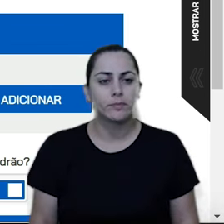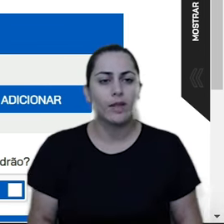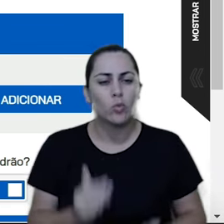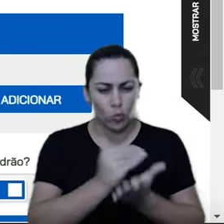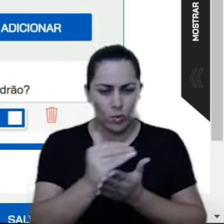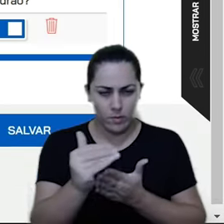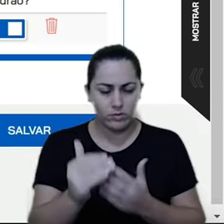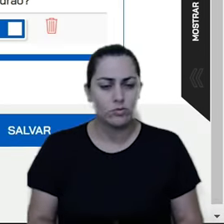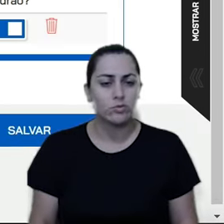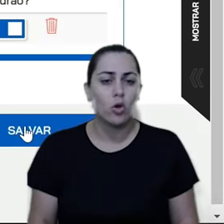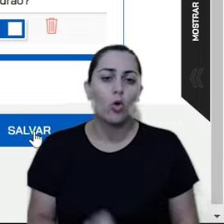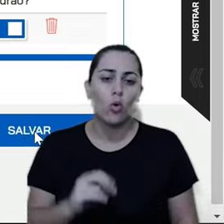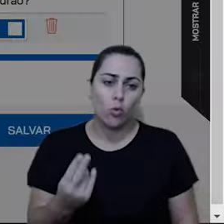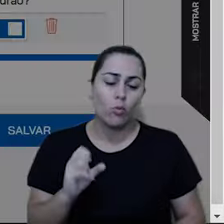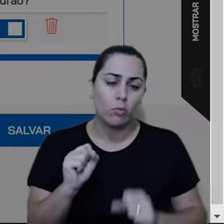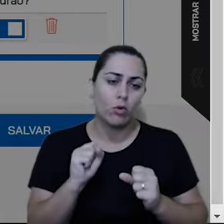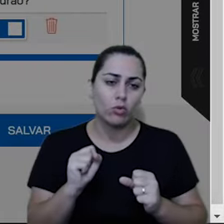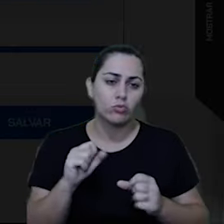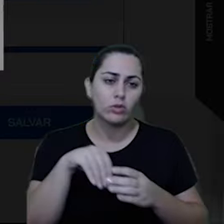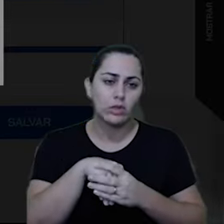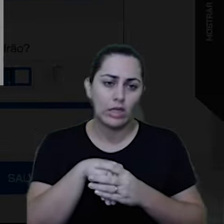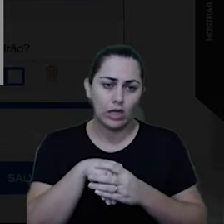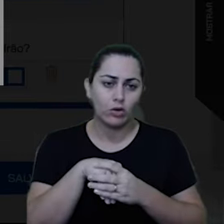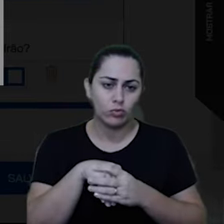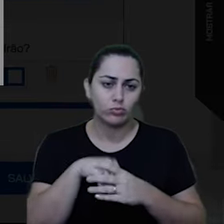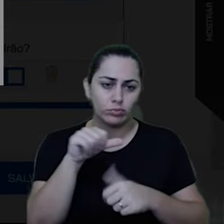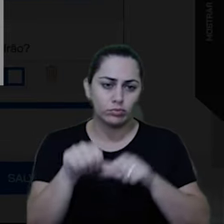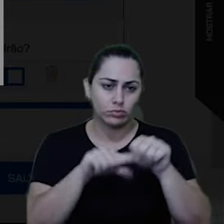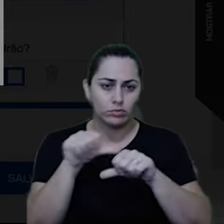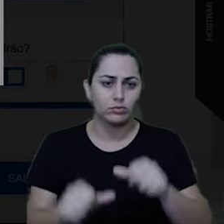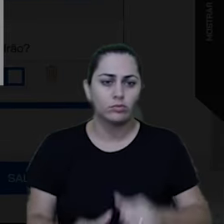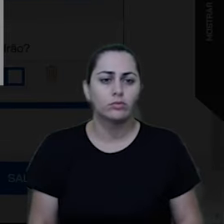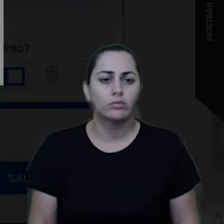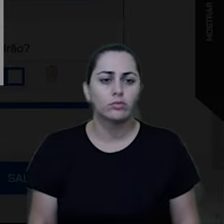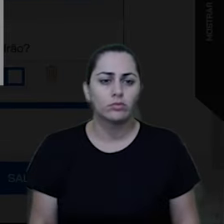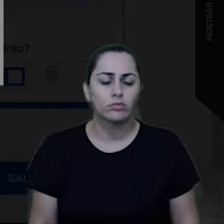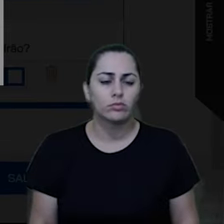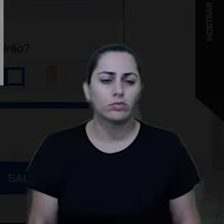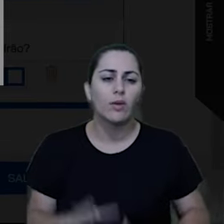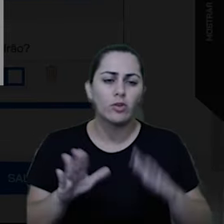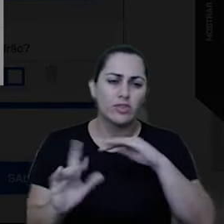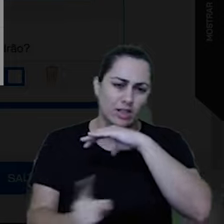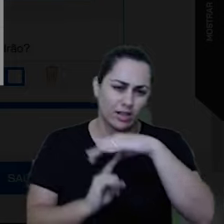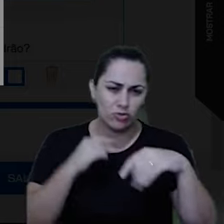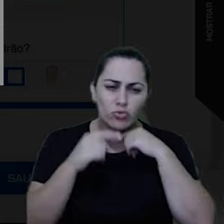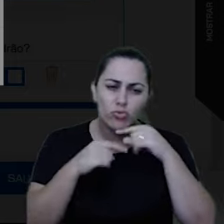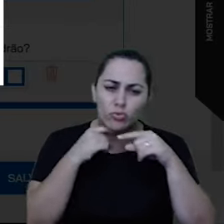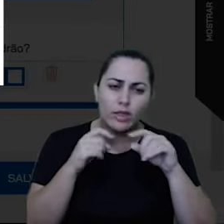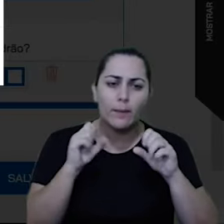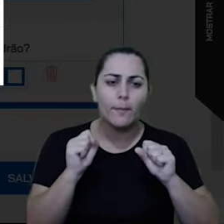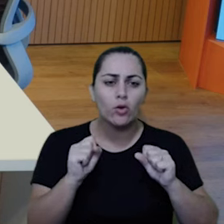item lá no começo uhum Ou posso fazer dentro do item alterando lá isso pode gerar dúvidas no no nossos